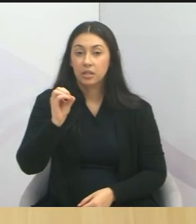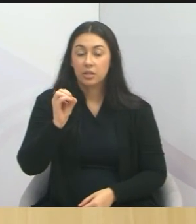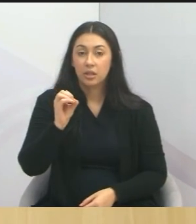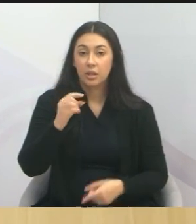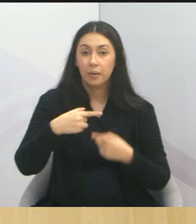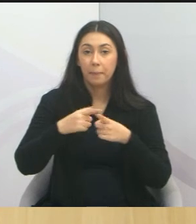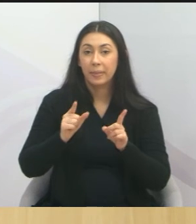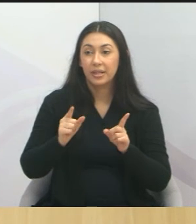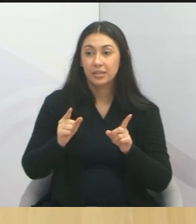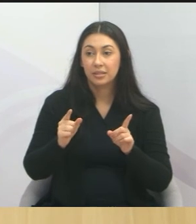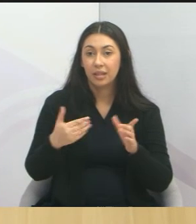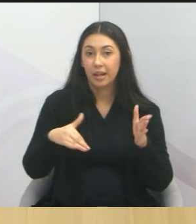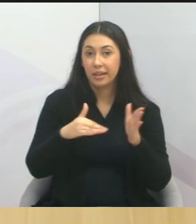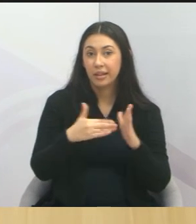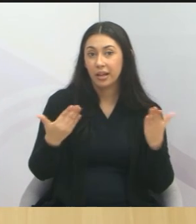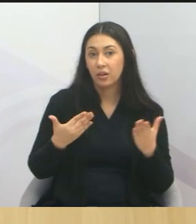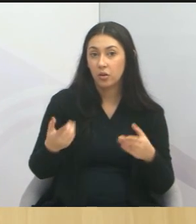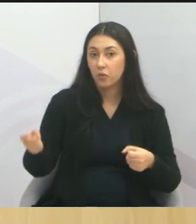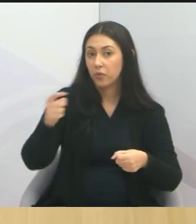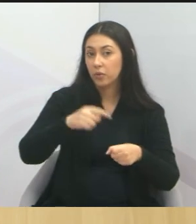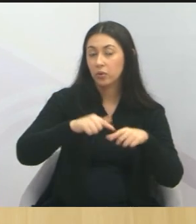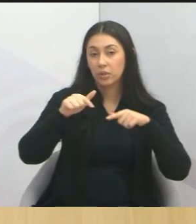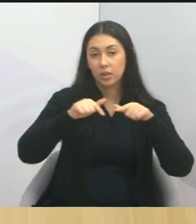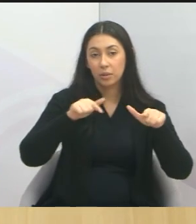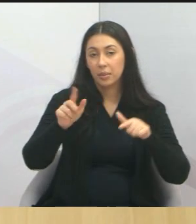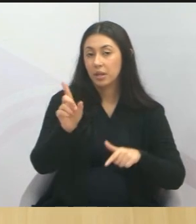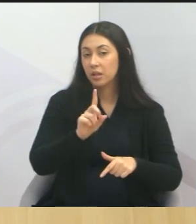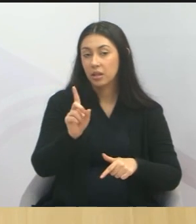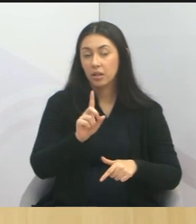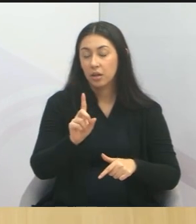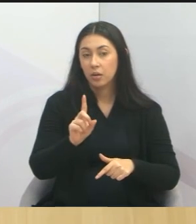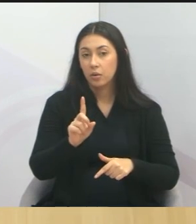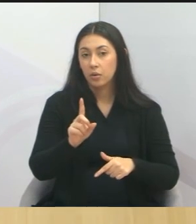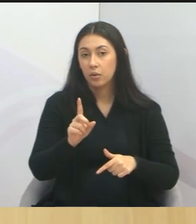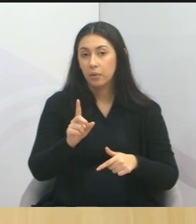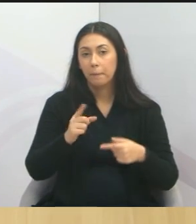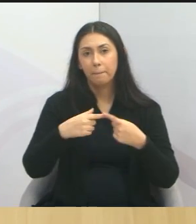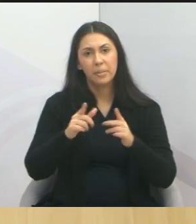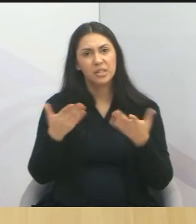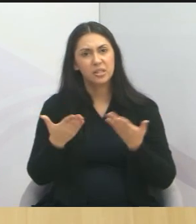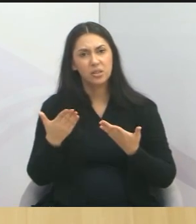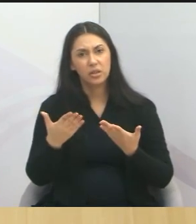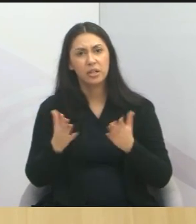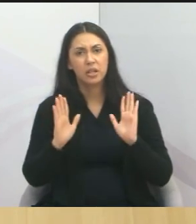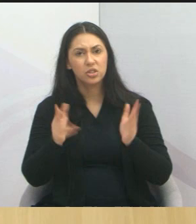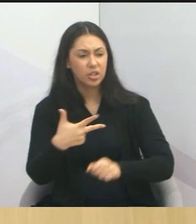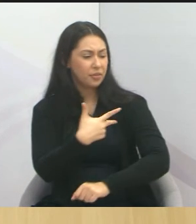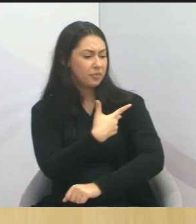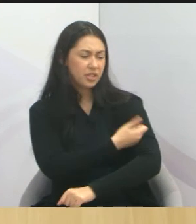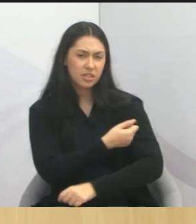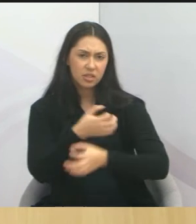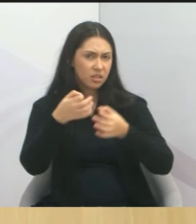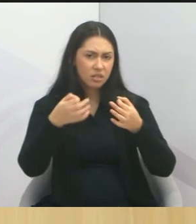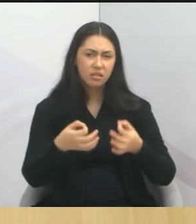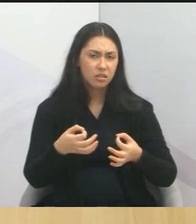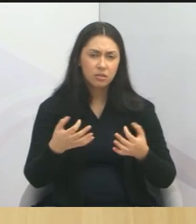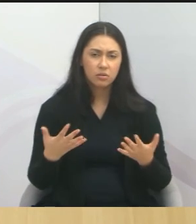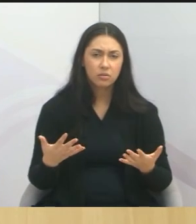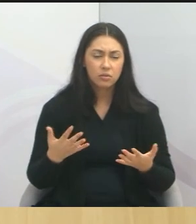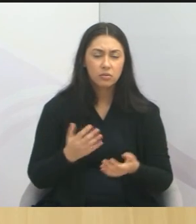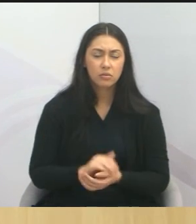continuam afastados mesmo após terem tomado a 2ª dose de vacina contra